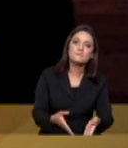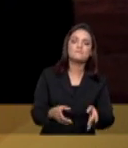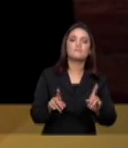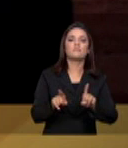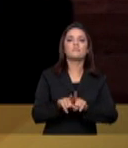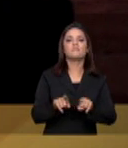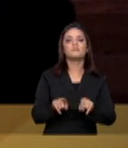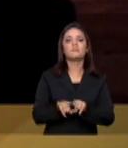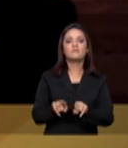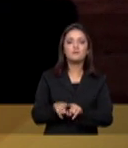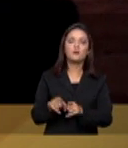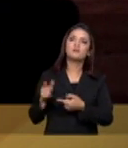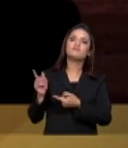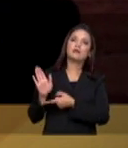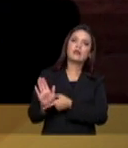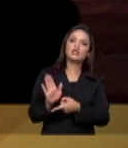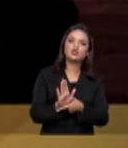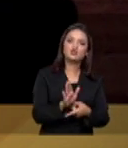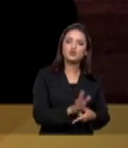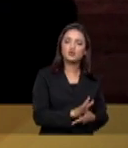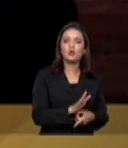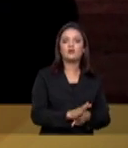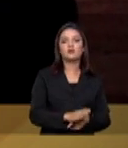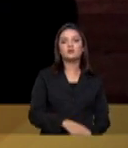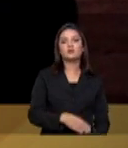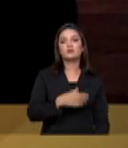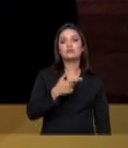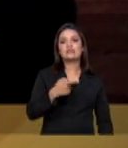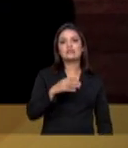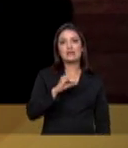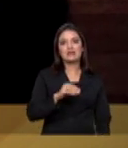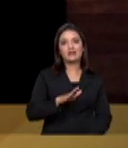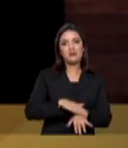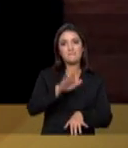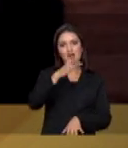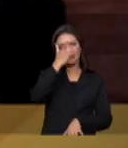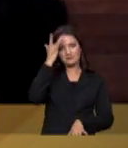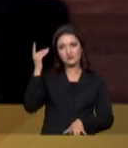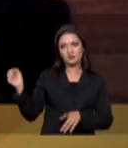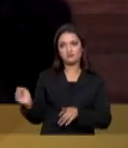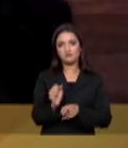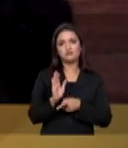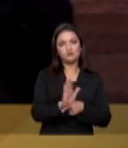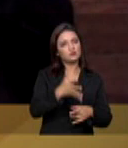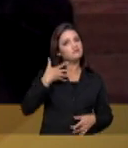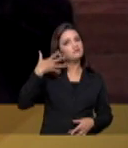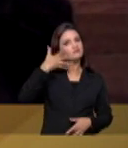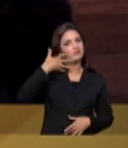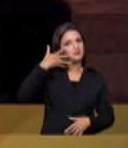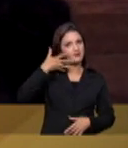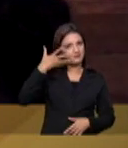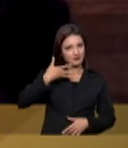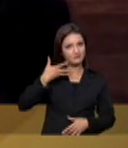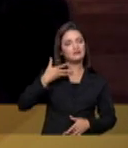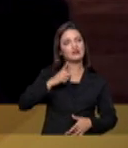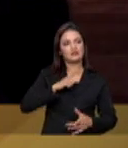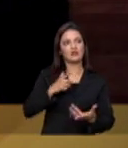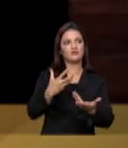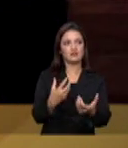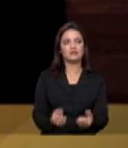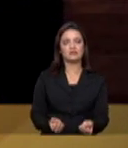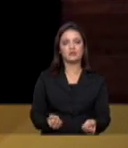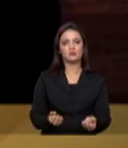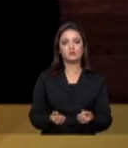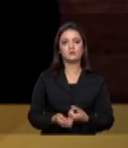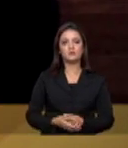colaboração dos mais de 70 amiticuri admitidos no presente